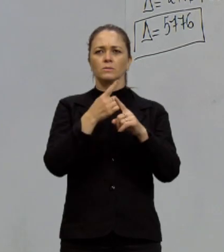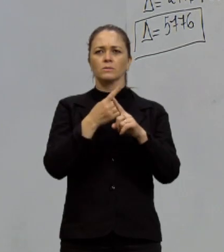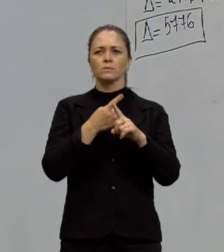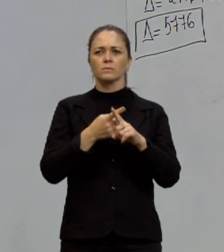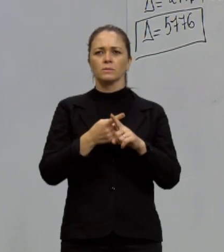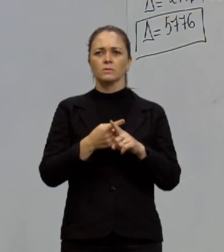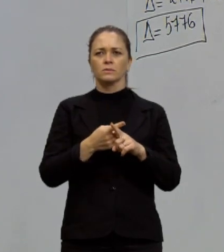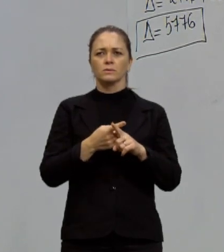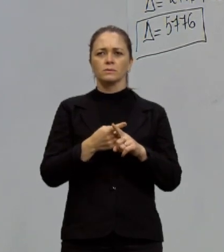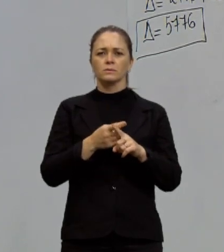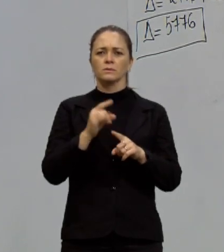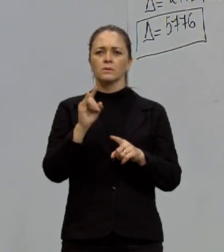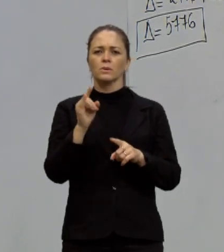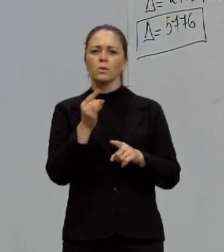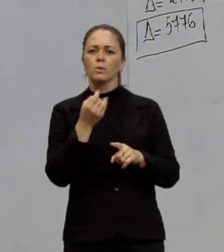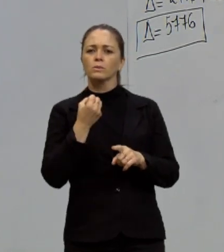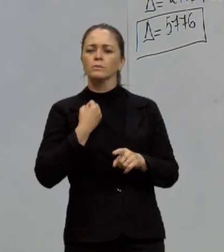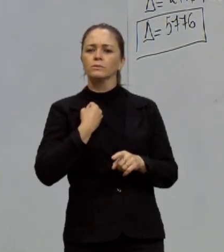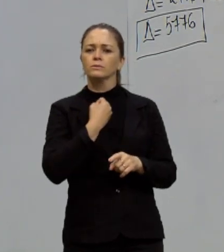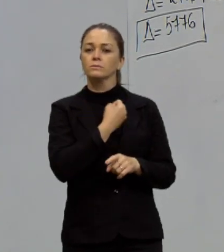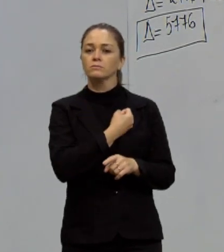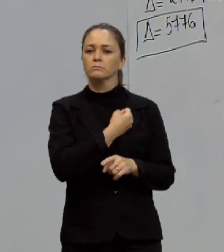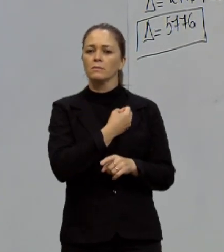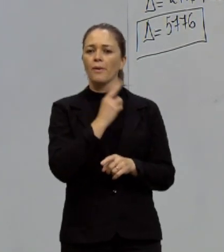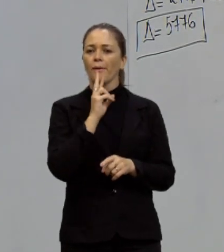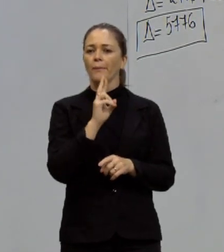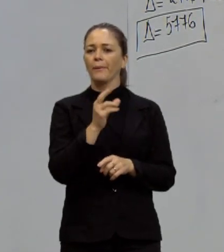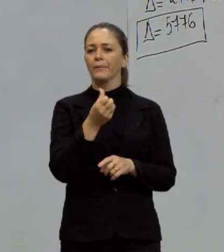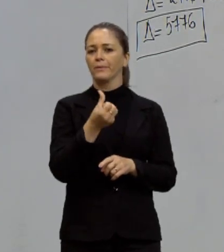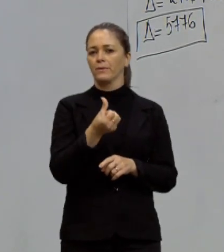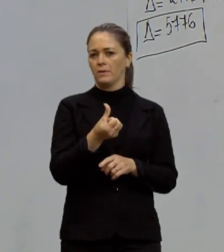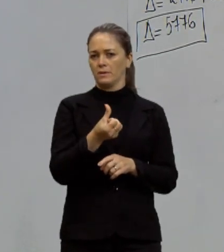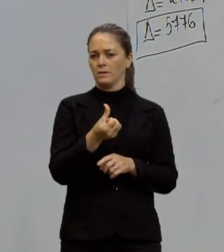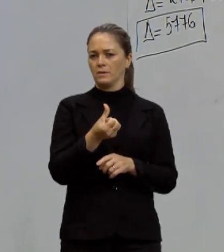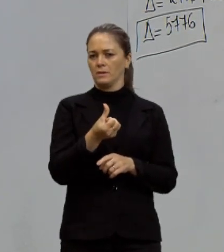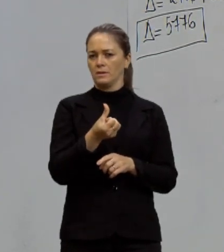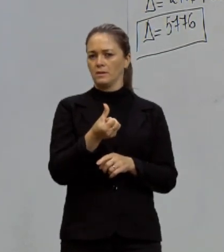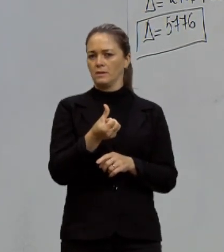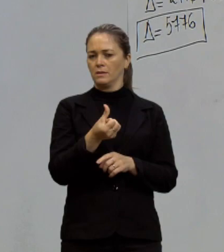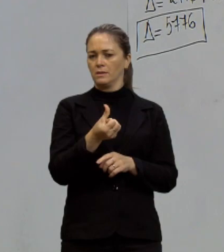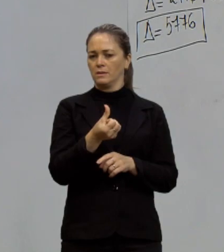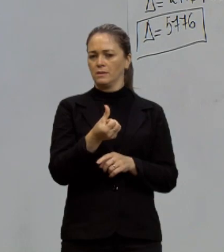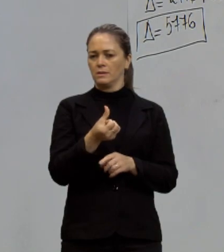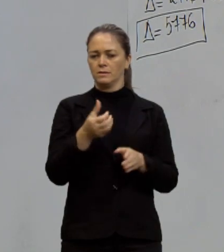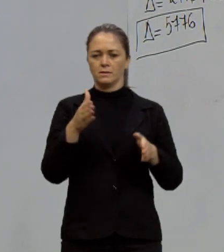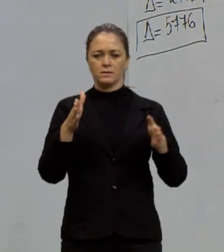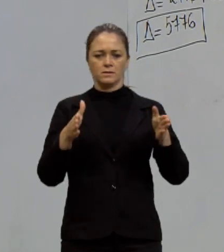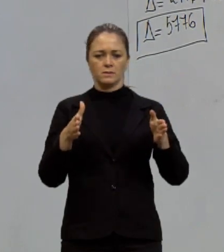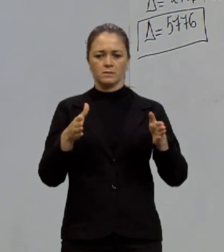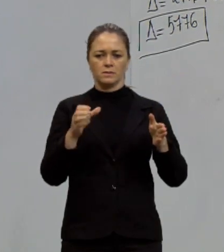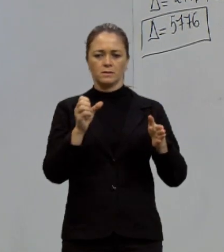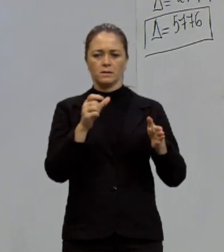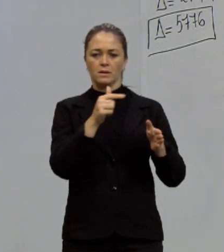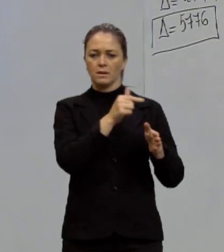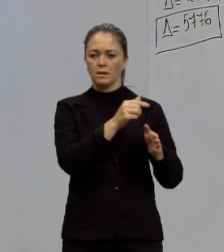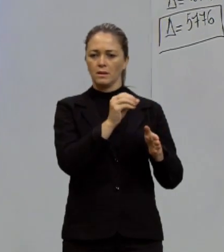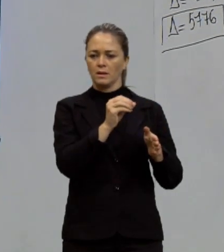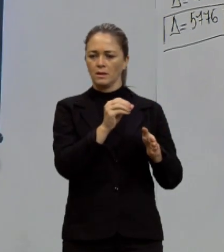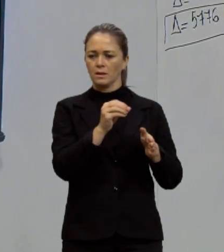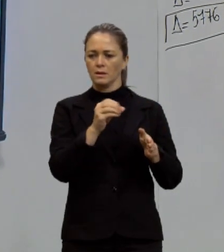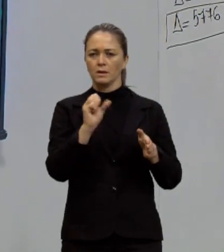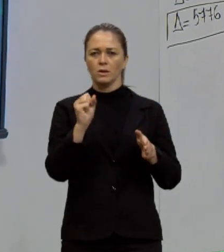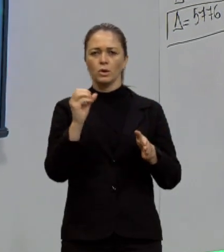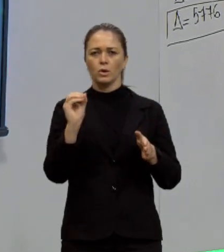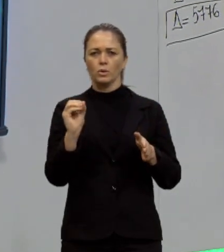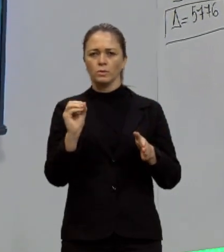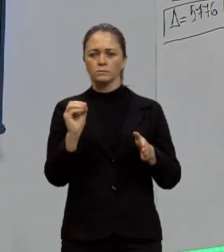do último algarismo tem que dar 6. Certo? Então, entre os 70 e o 80, nós temos